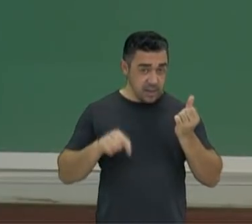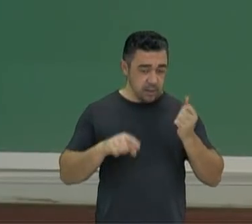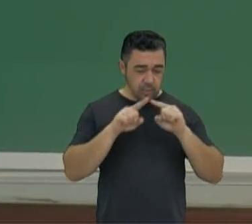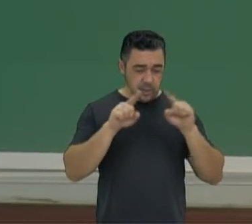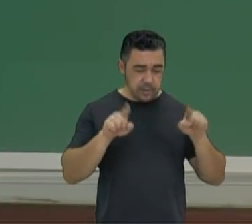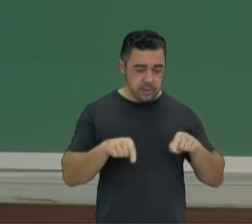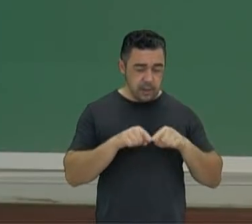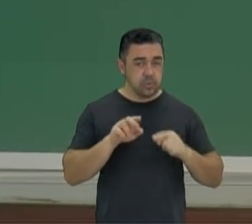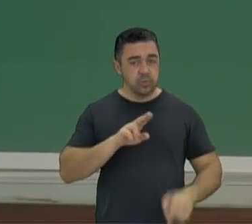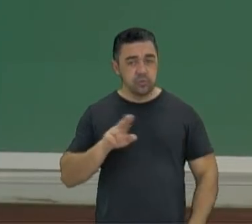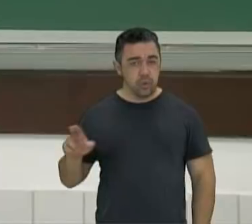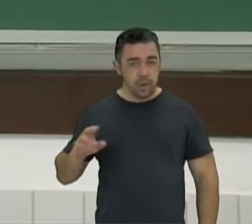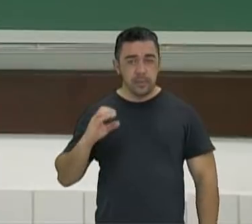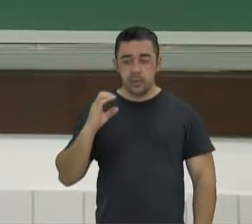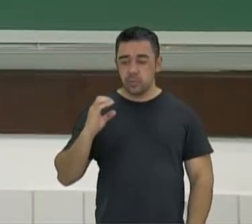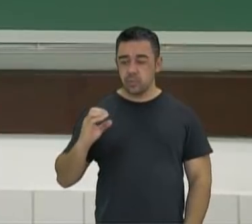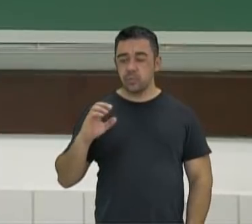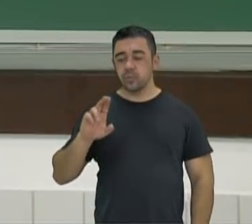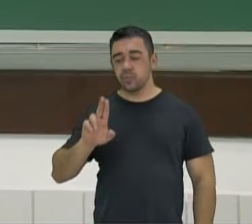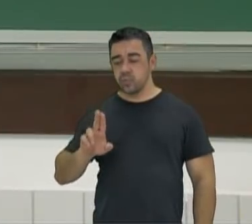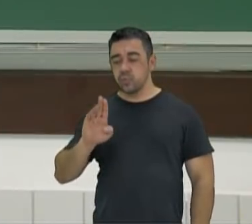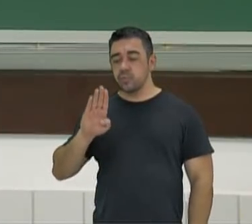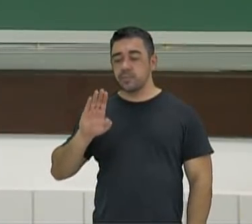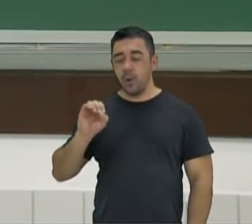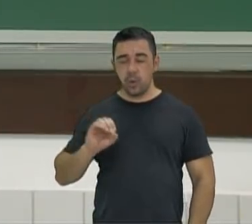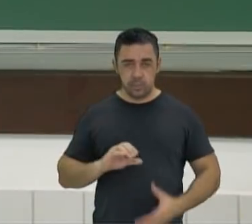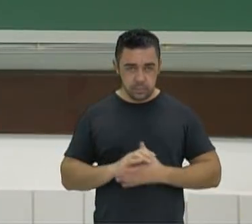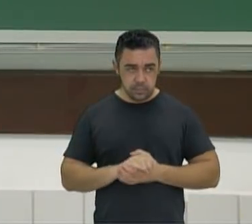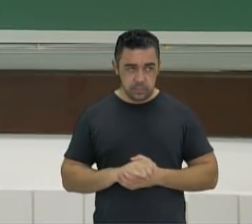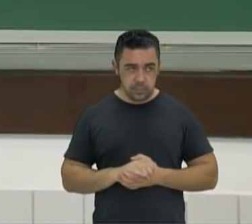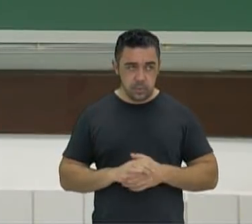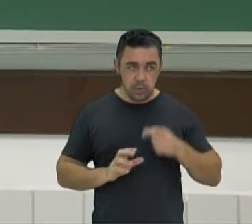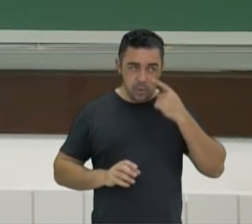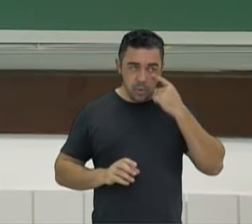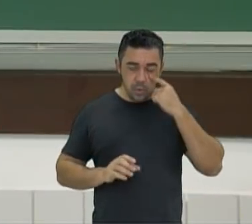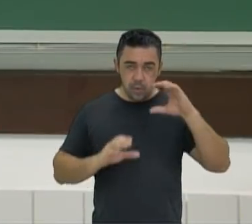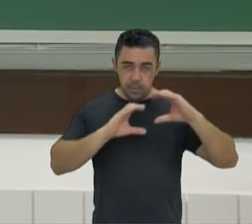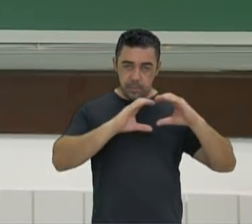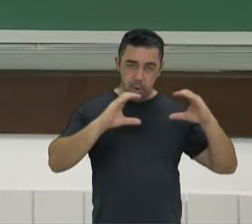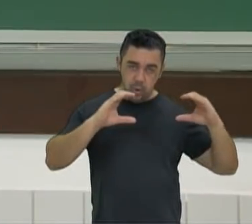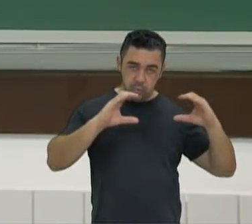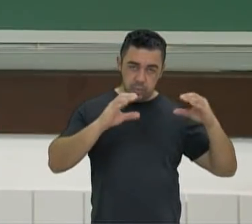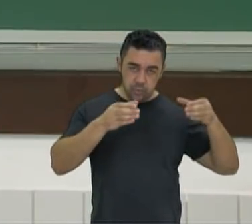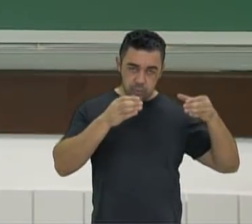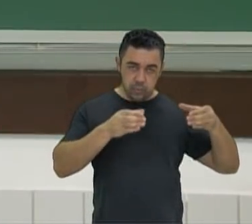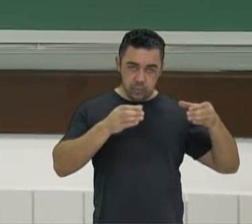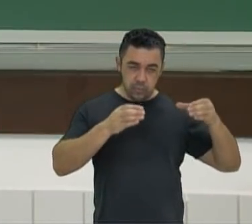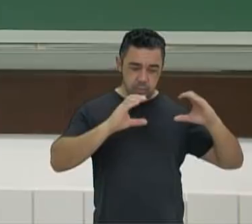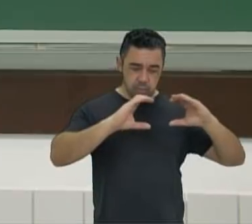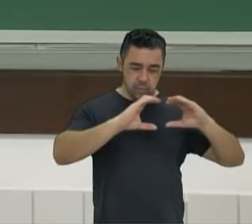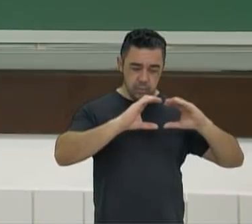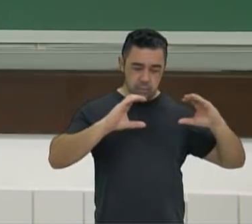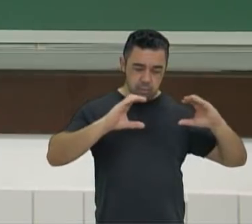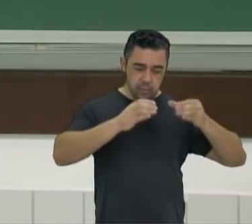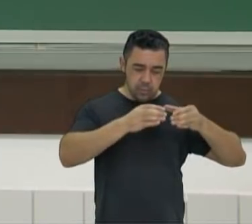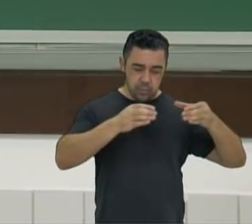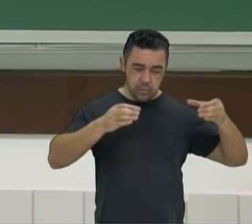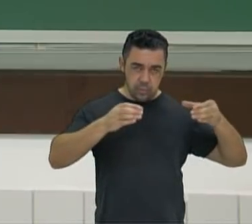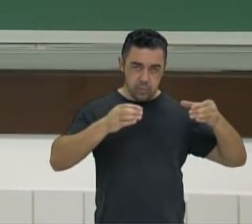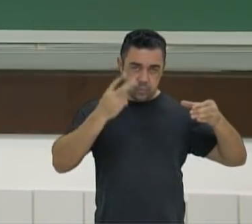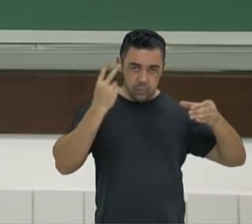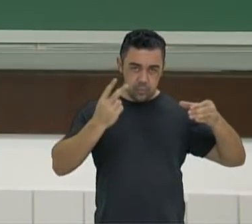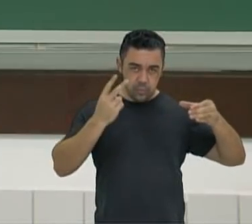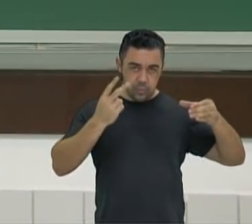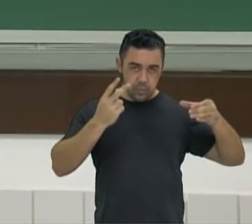ele vai receber o nome de cubo. Então, olha aqui a diferença entre eles, ó. Bloco retangular, olha o que acontece, eu tenho 2 bases